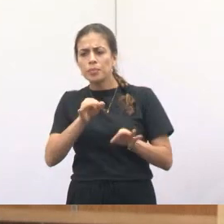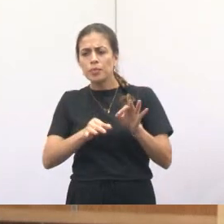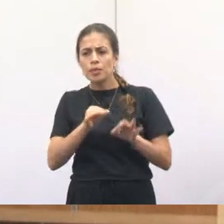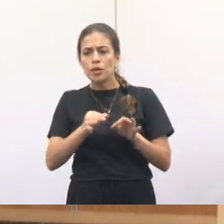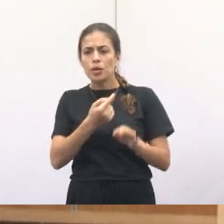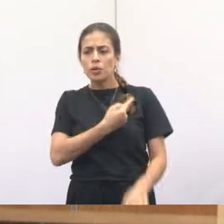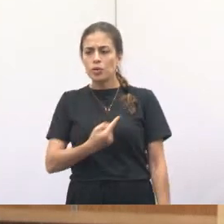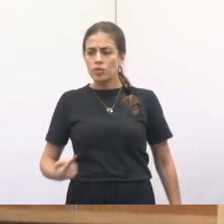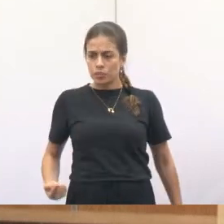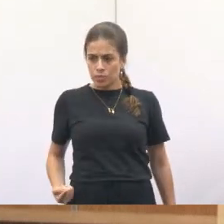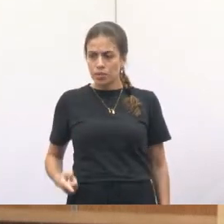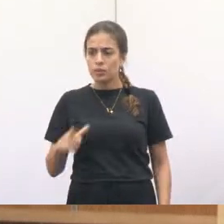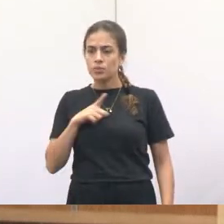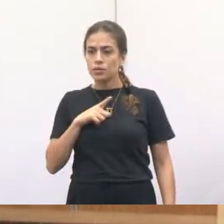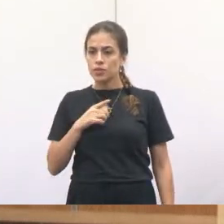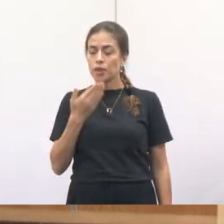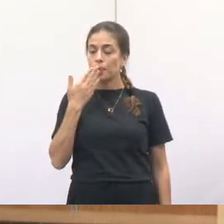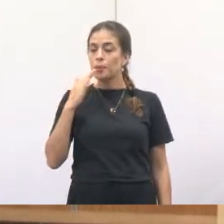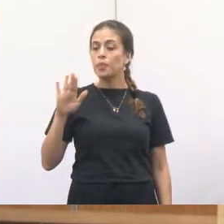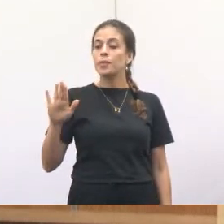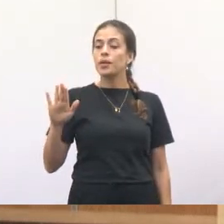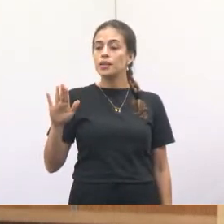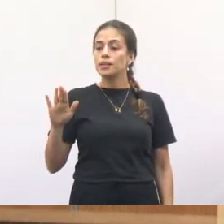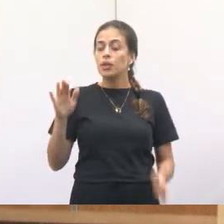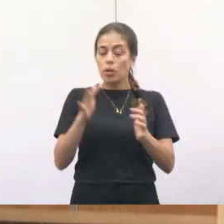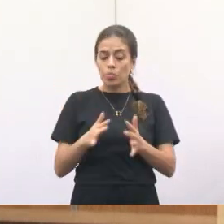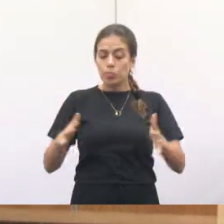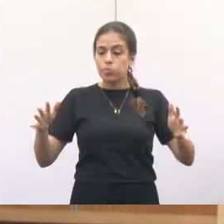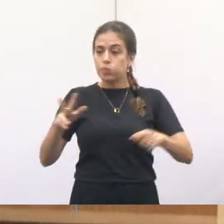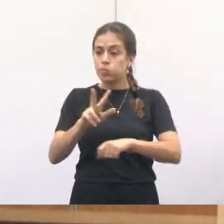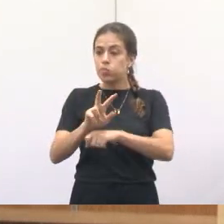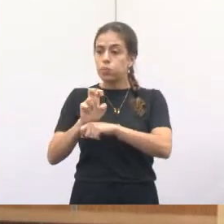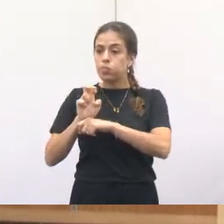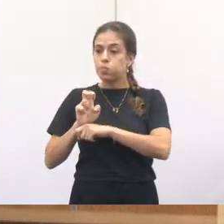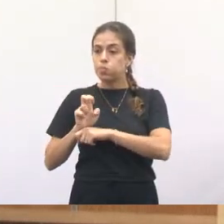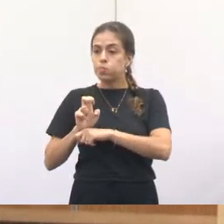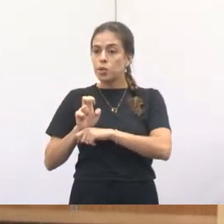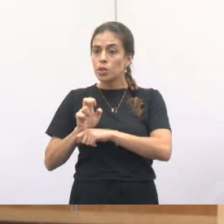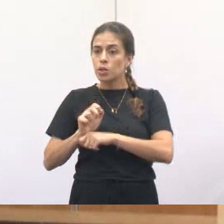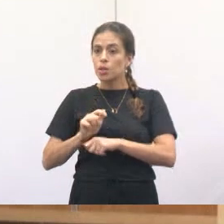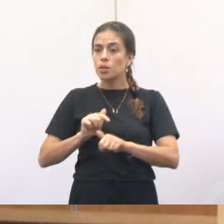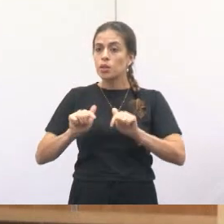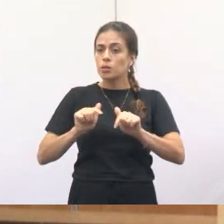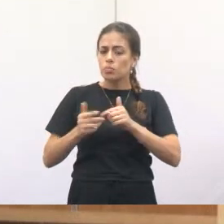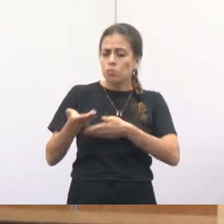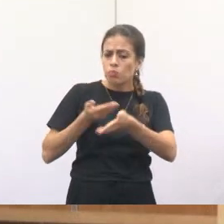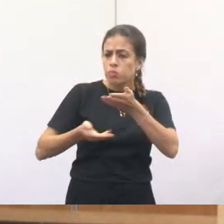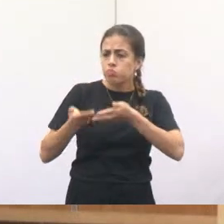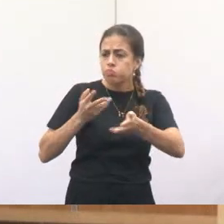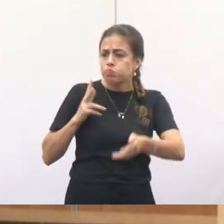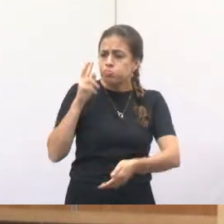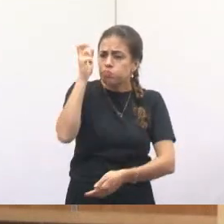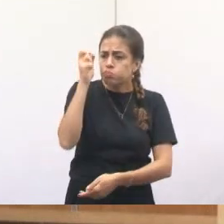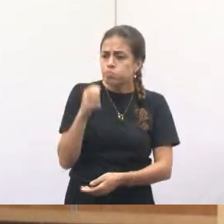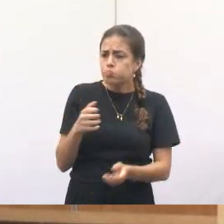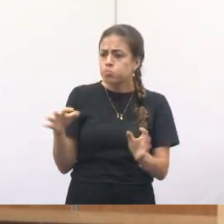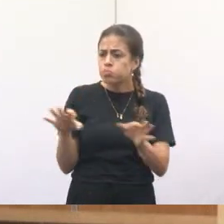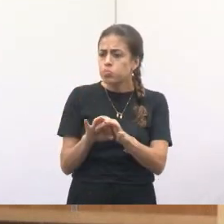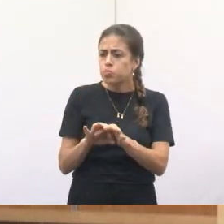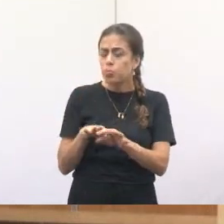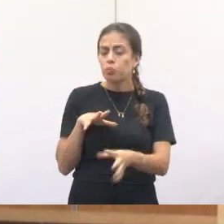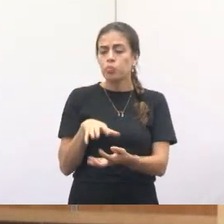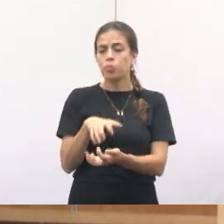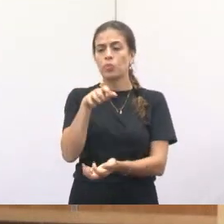só a promessa, ampliar o número de vagas do serviço de convivência e fortalecimento de vínculo para